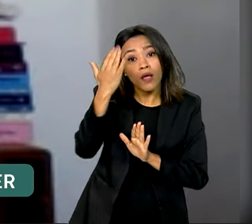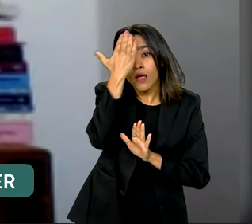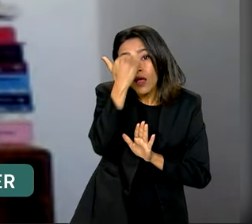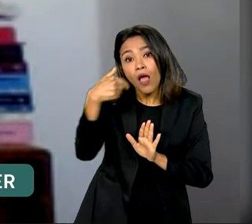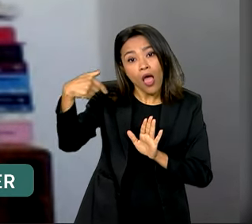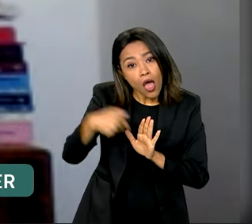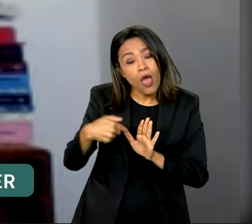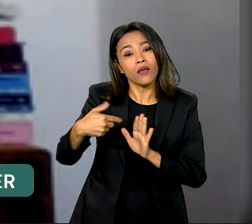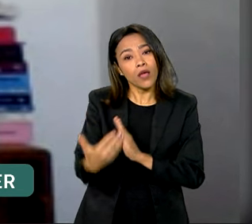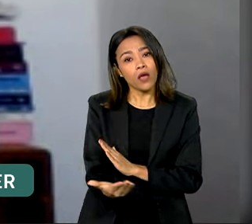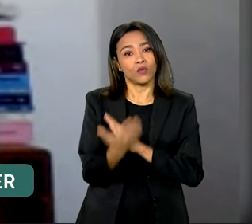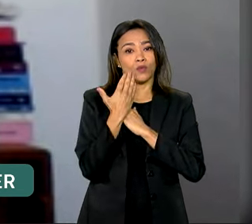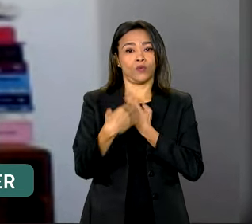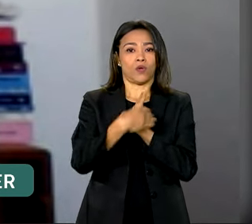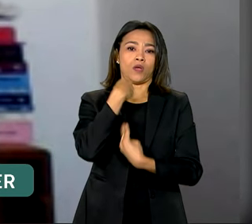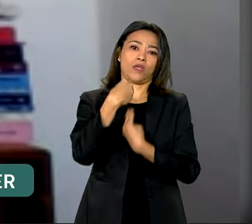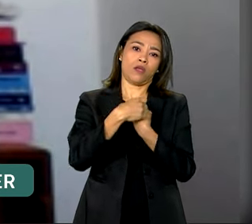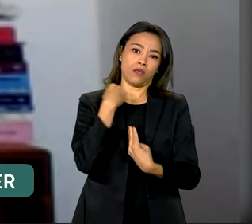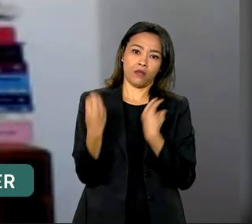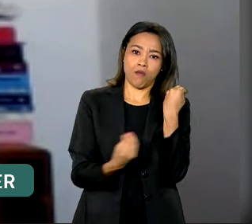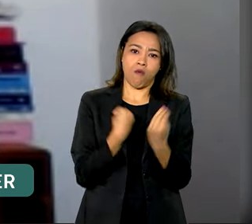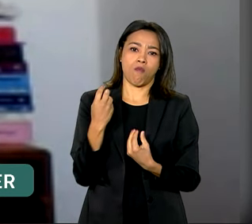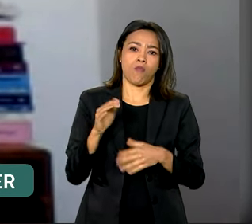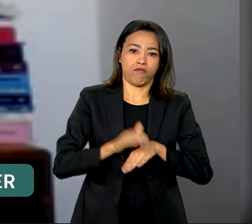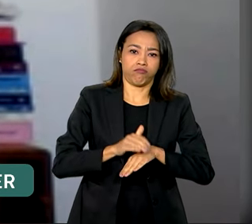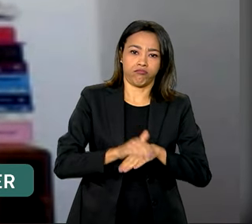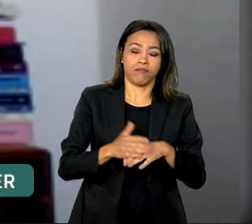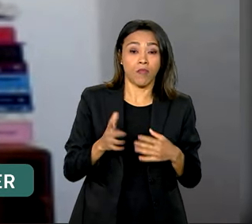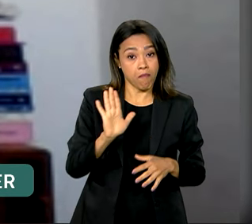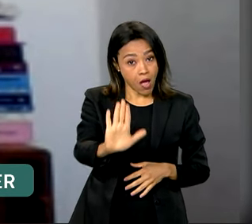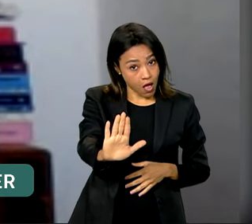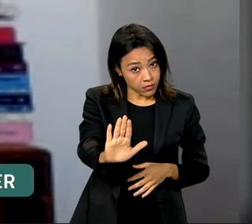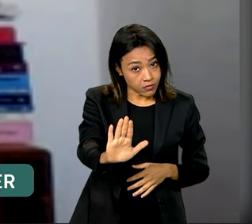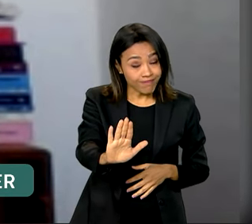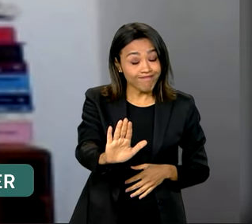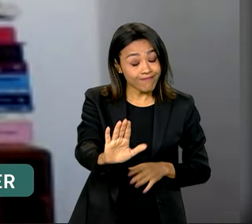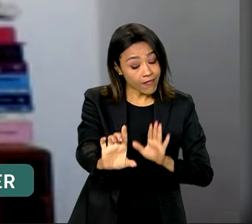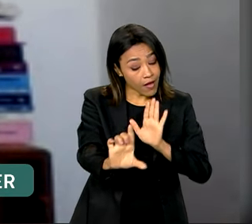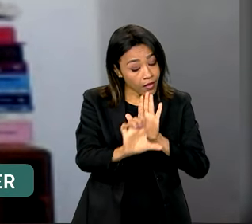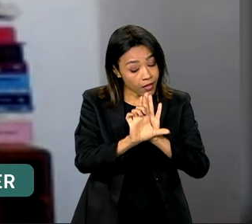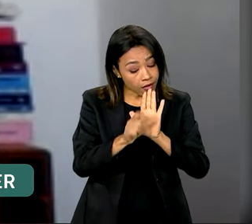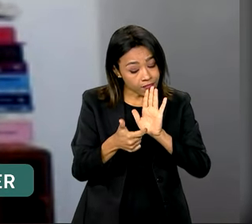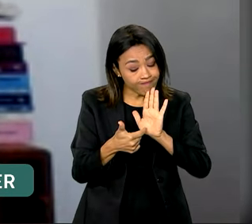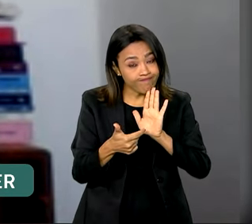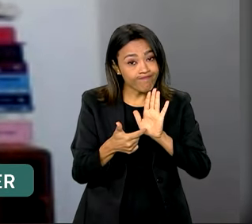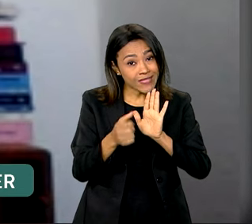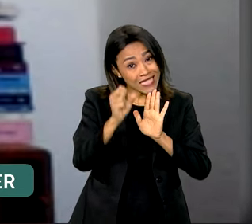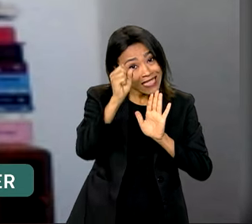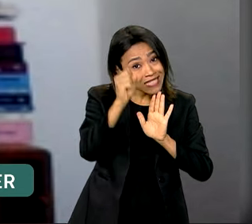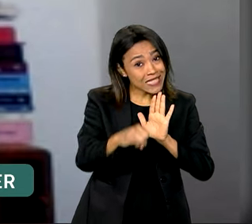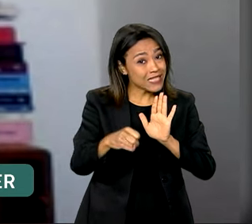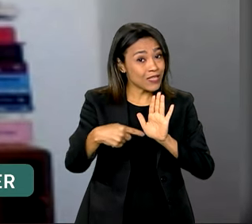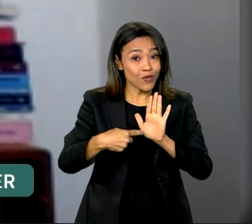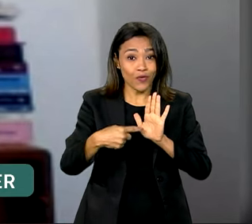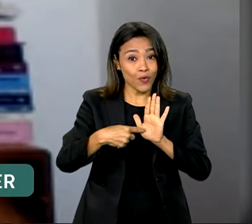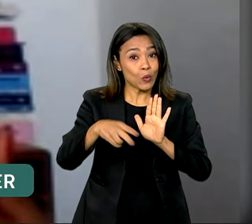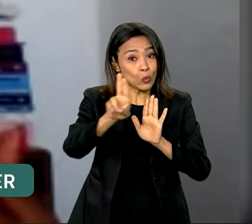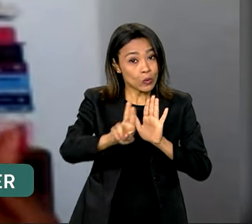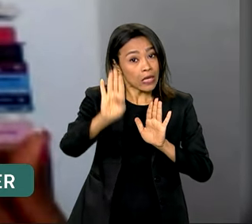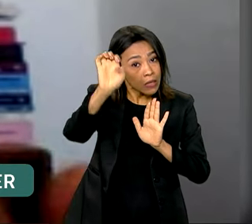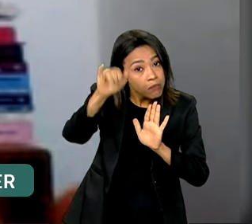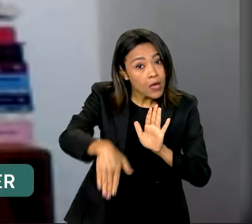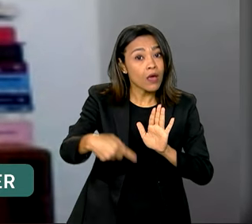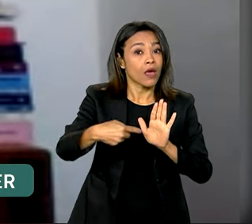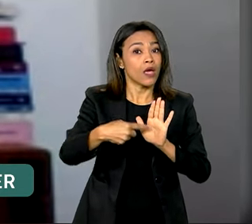pode e nos auxilia nessa questão. Tem um porém, a lei, ela, se ela não for bem aplicada e